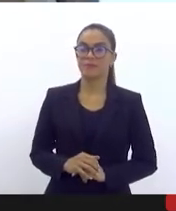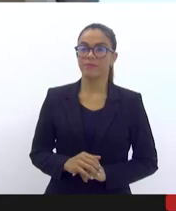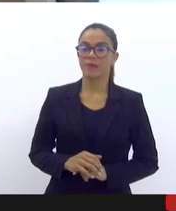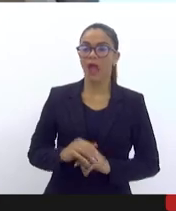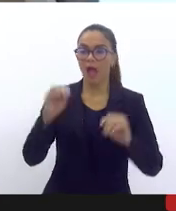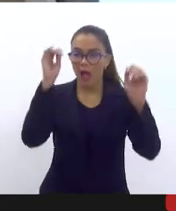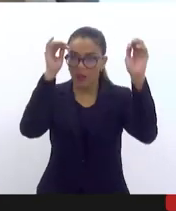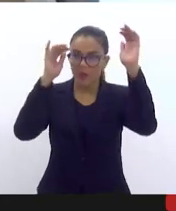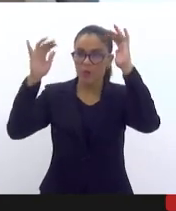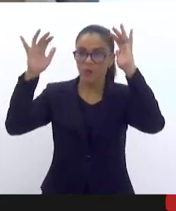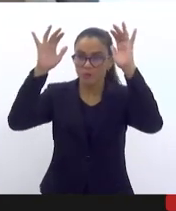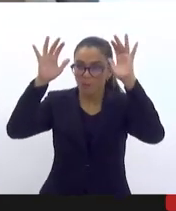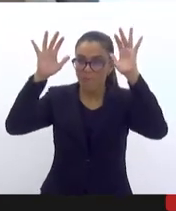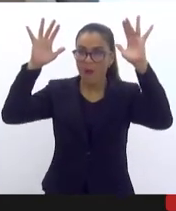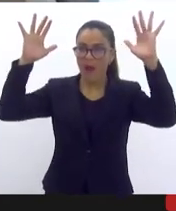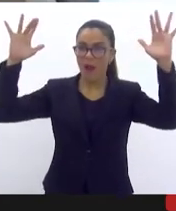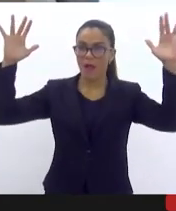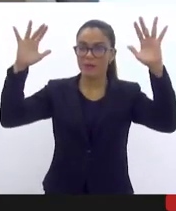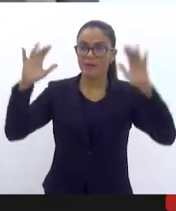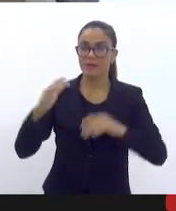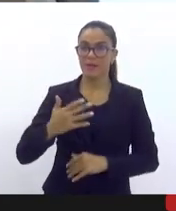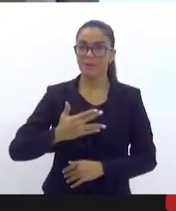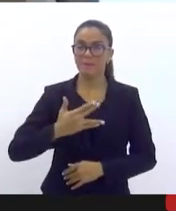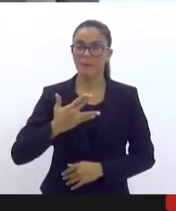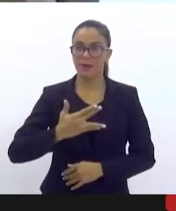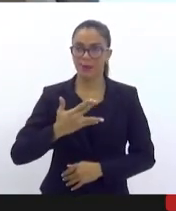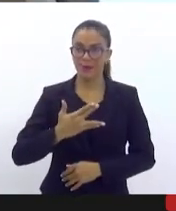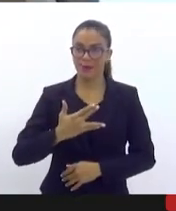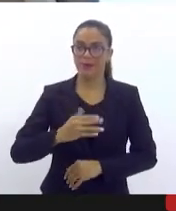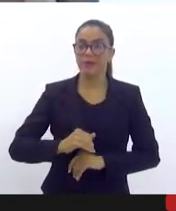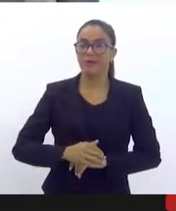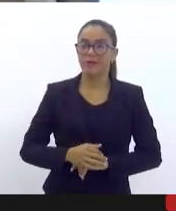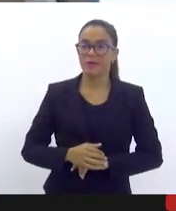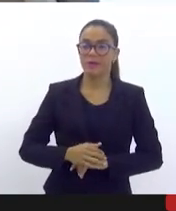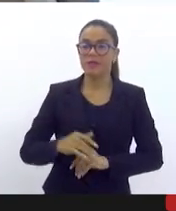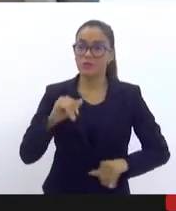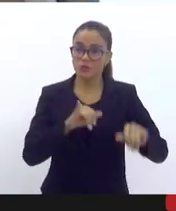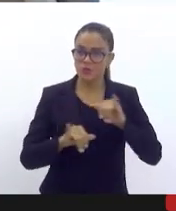alucinógeno da maconha substâncias parecidas com